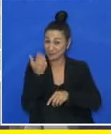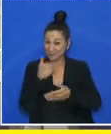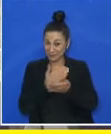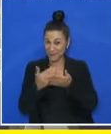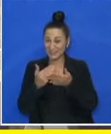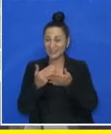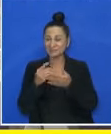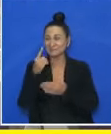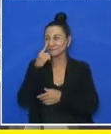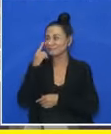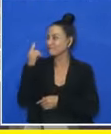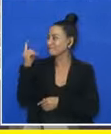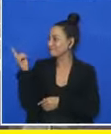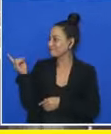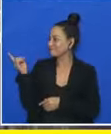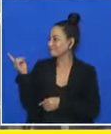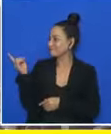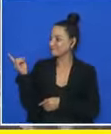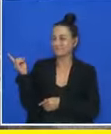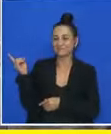começar? Valendo!